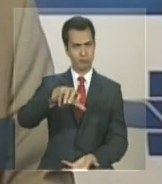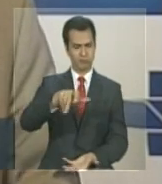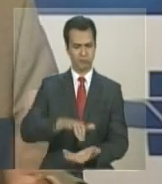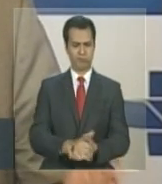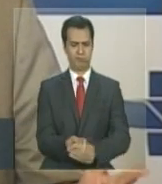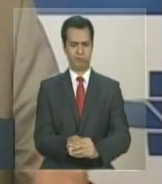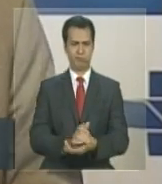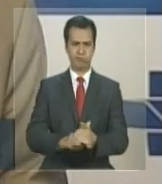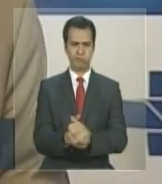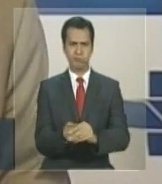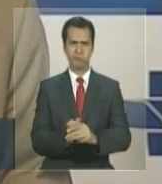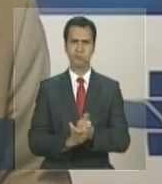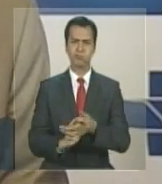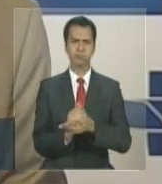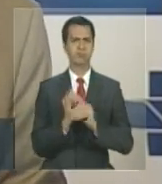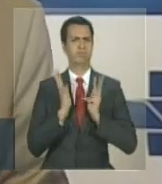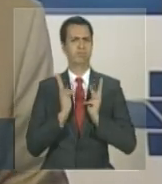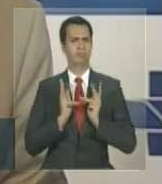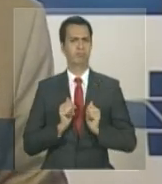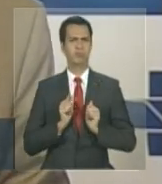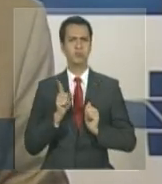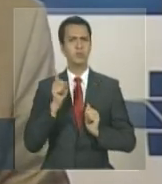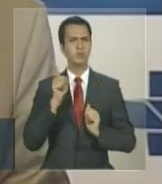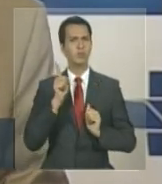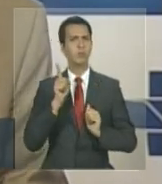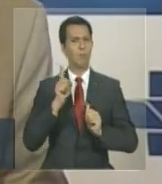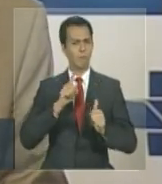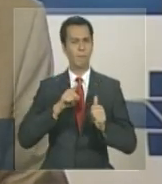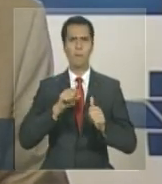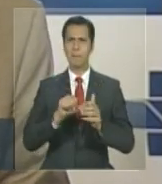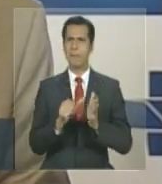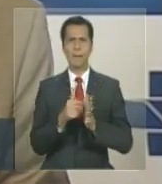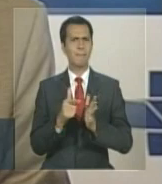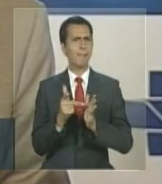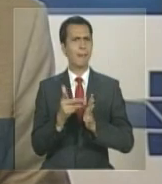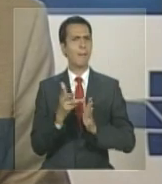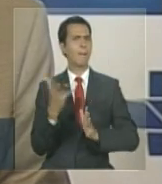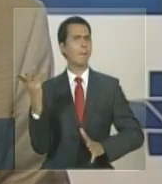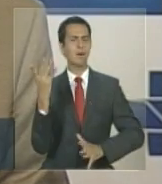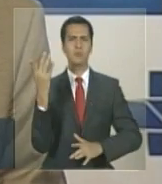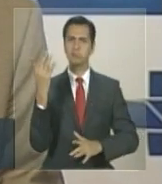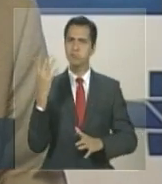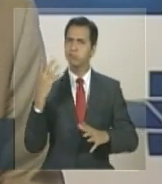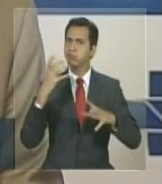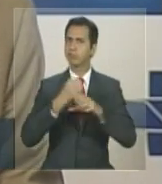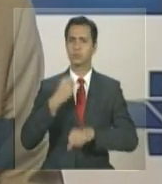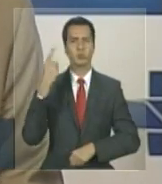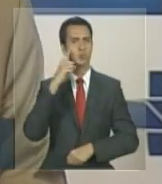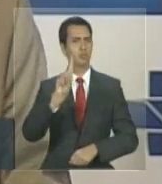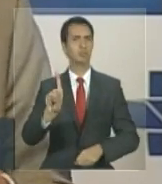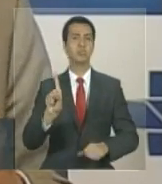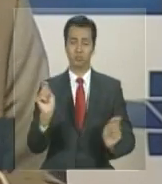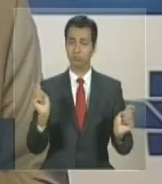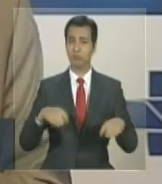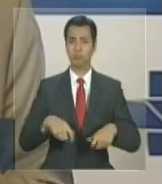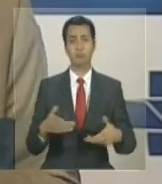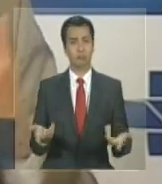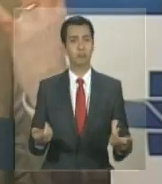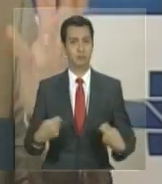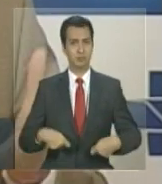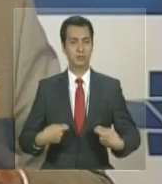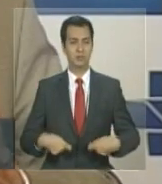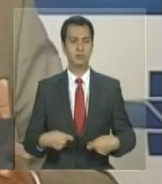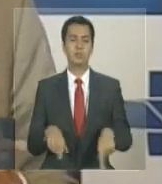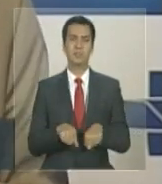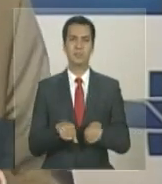mãos várias vezes por dia, porque várias vezes por dia a gente pode tocar um ambiente, uma superfície contaminada, né? Evitar